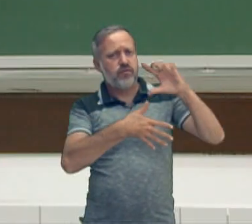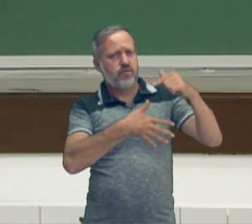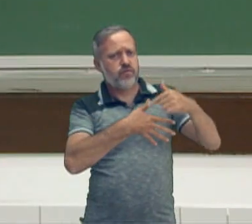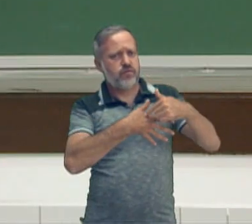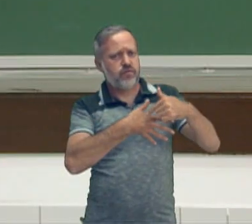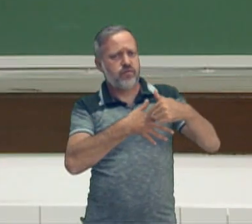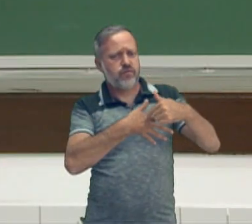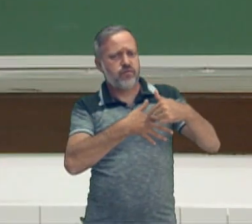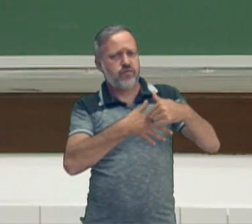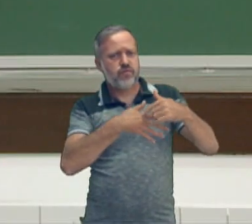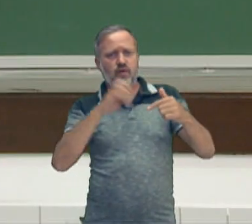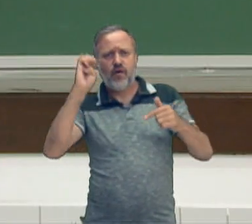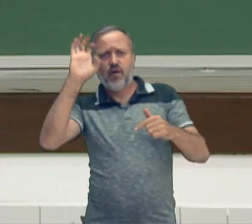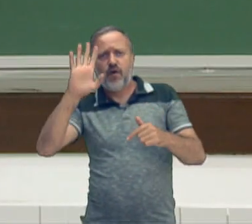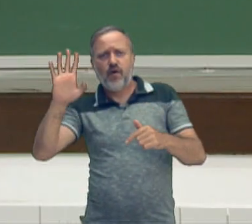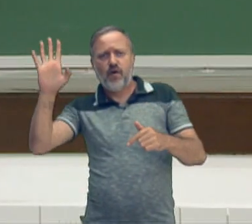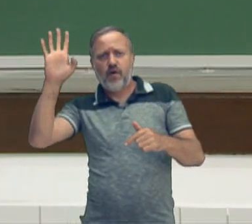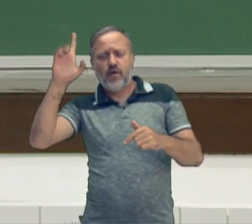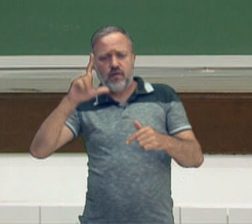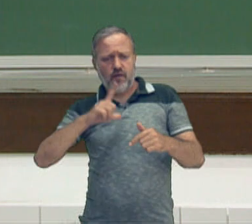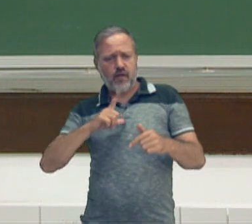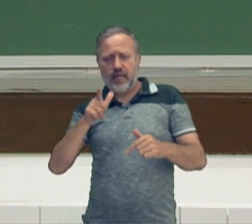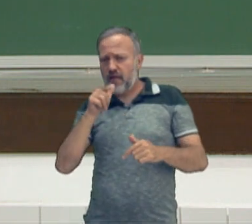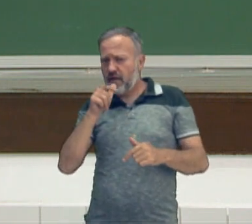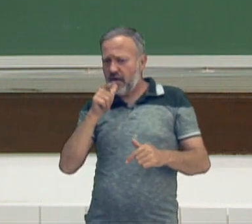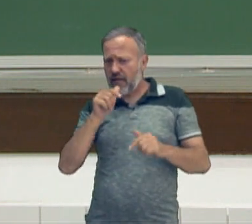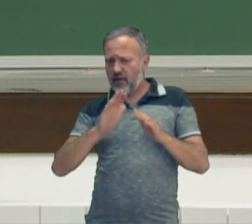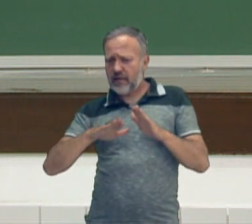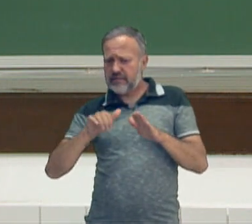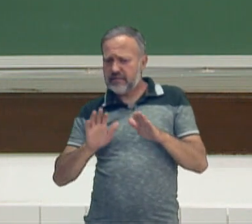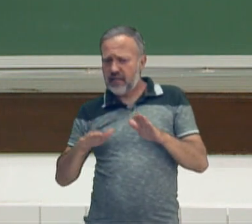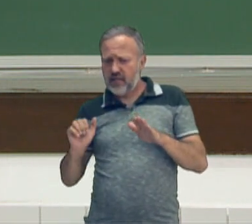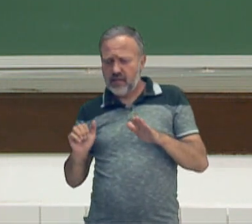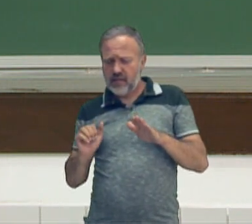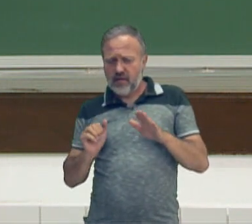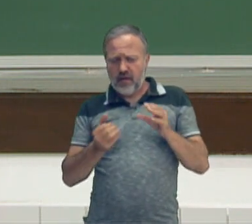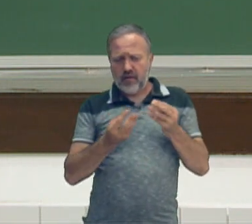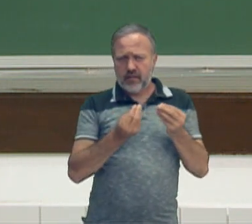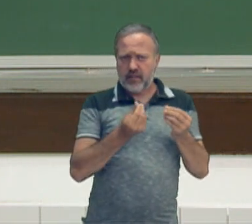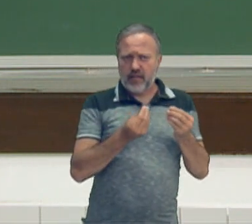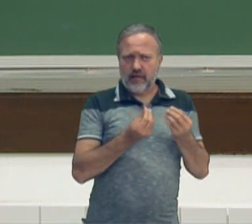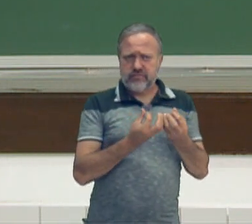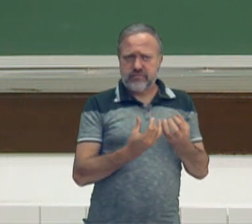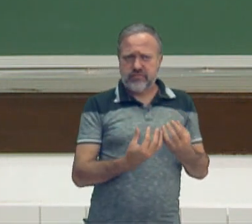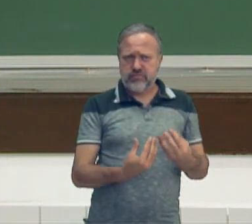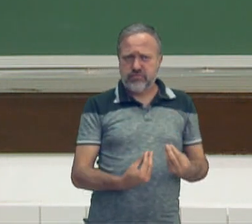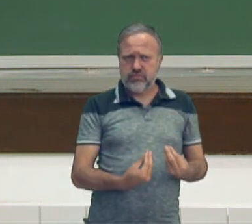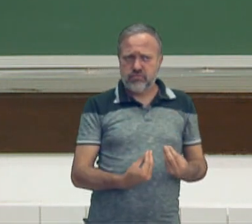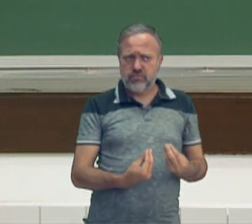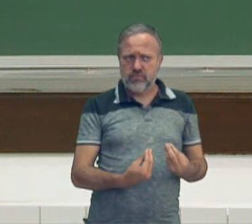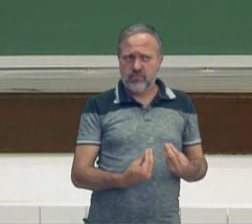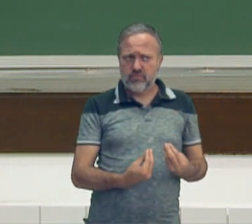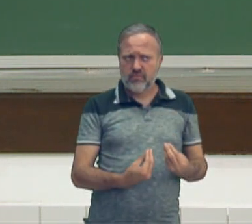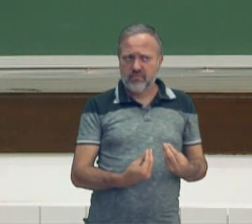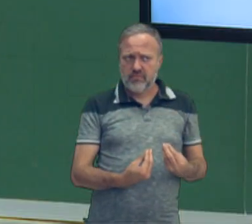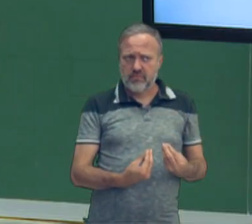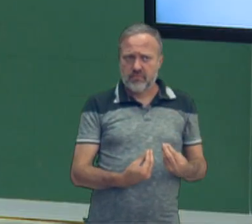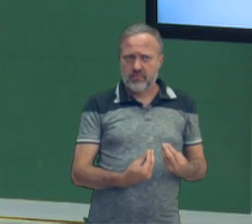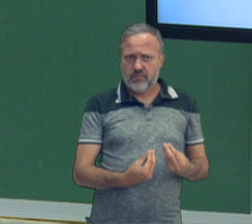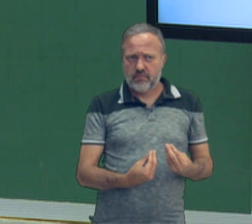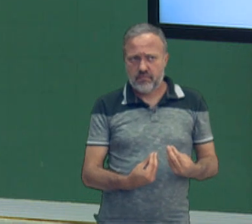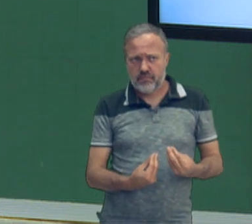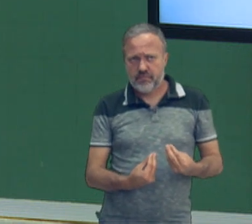continentes, eu tenho uma porção de água, eu tenho uma porção de terra emersa. Ou ainda eu tenho as terras emersas e as